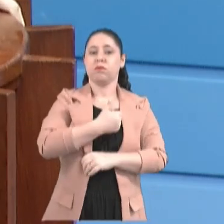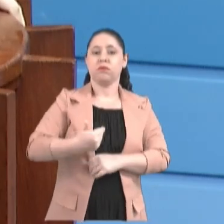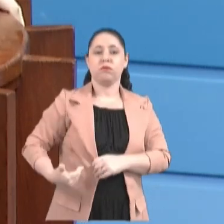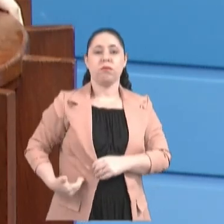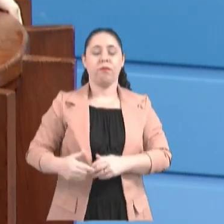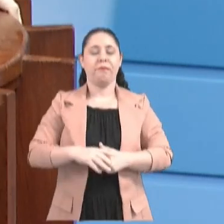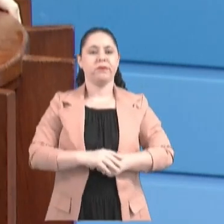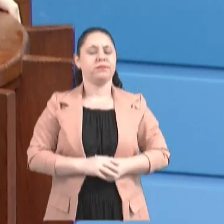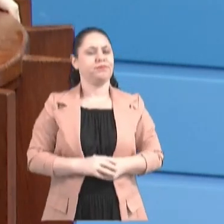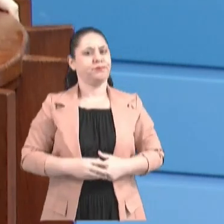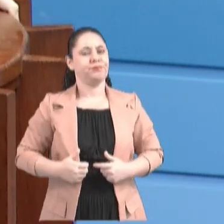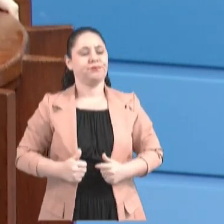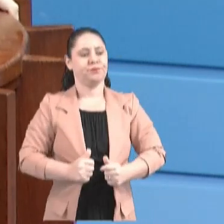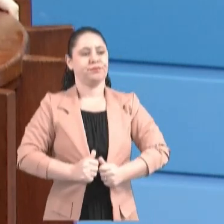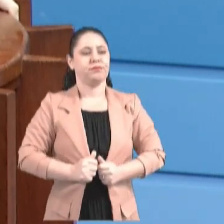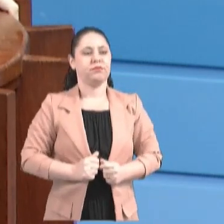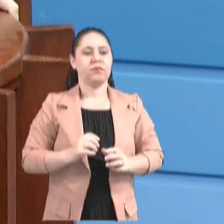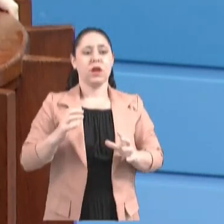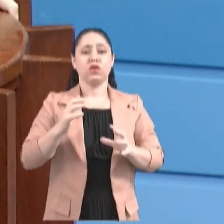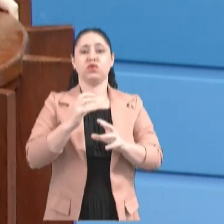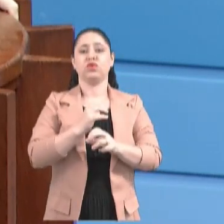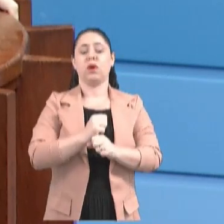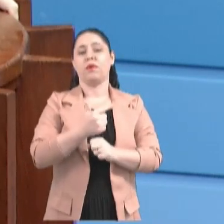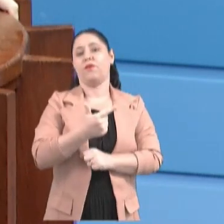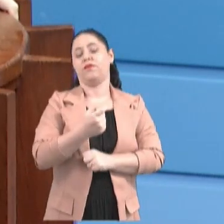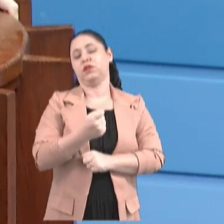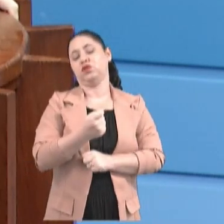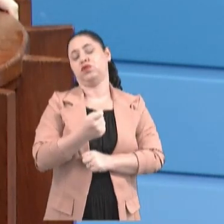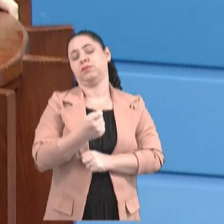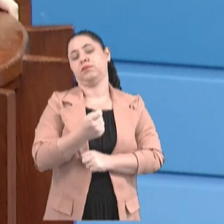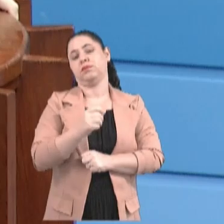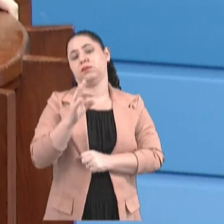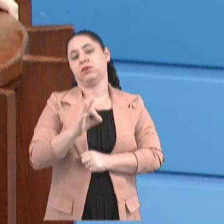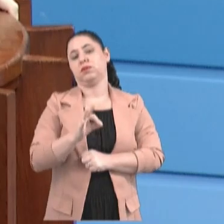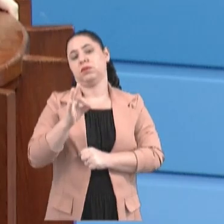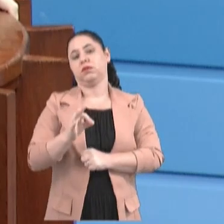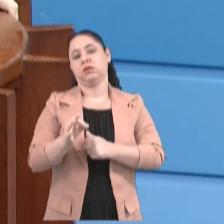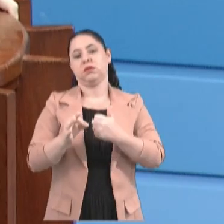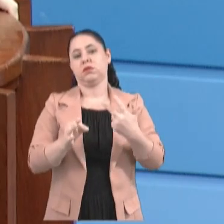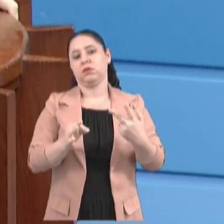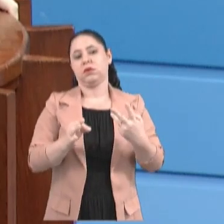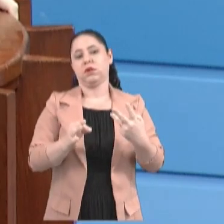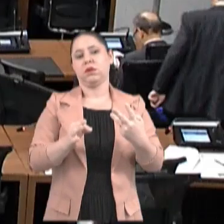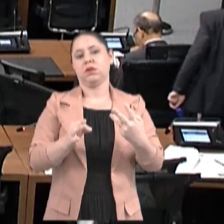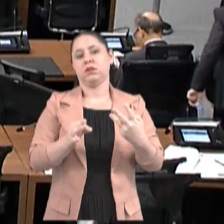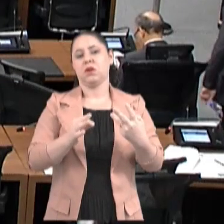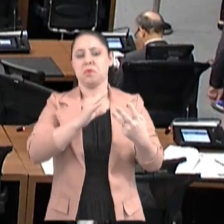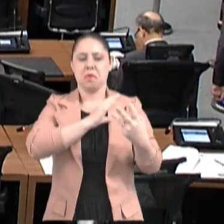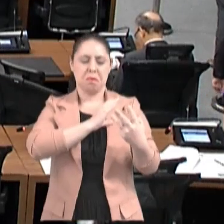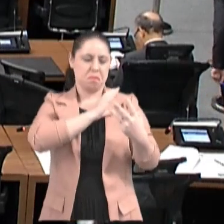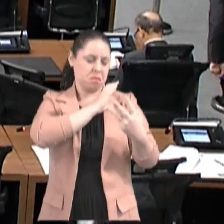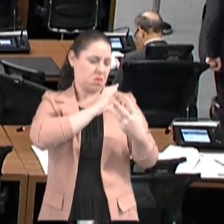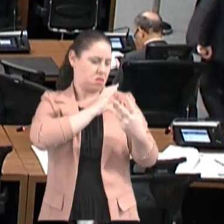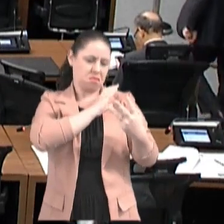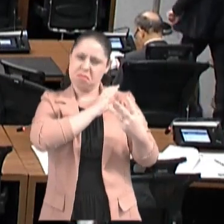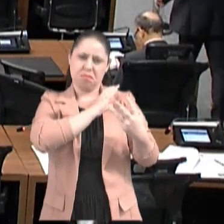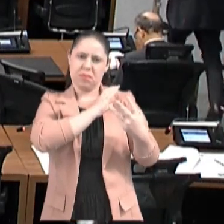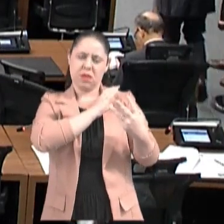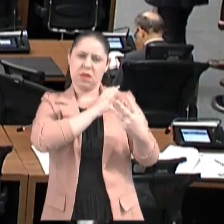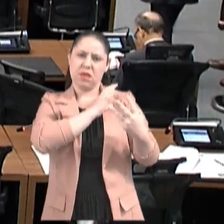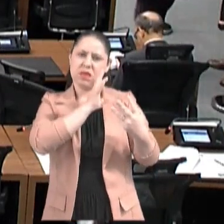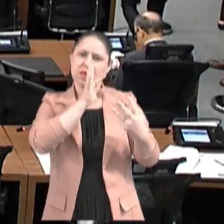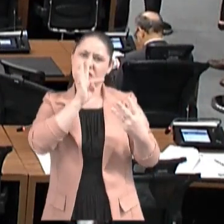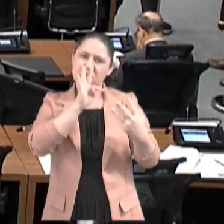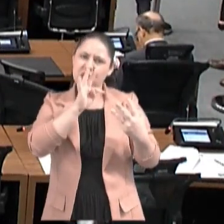governador. Soma 20% com 13%. Tereza não é candidata e nem o capitão Contar. E